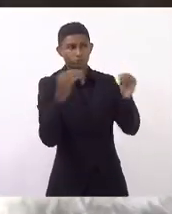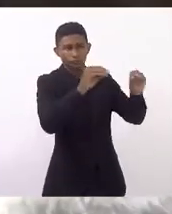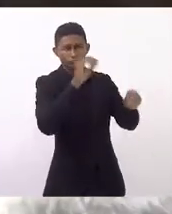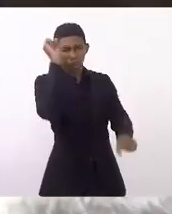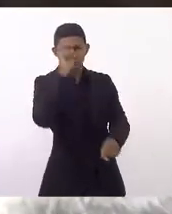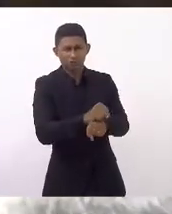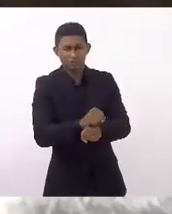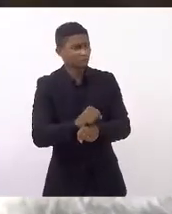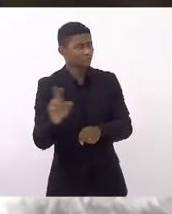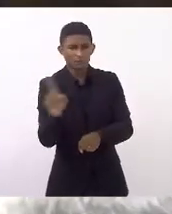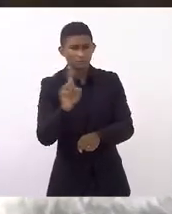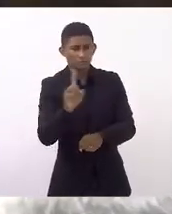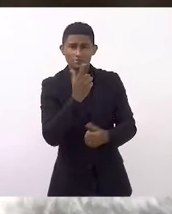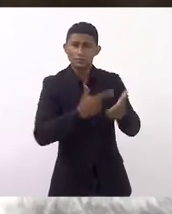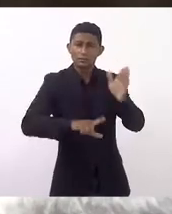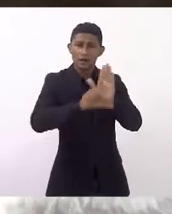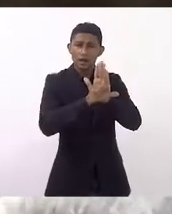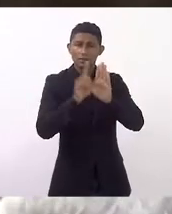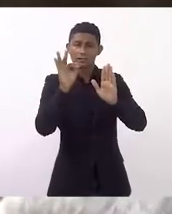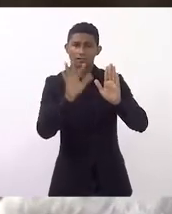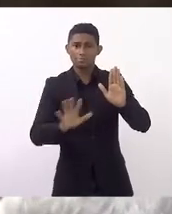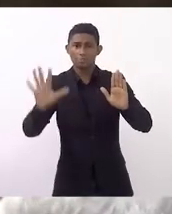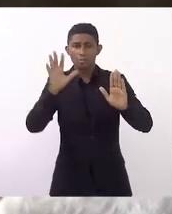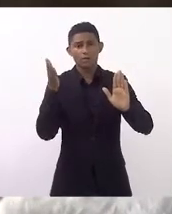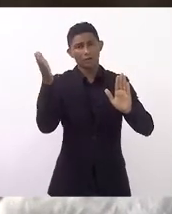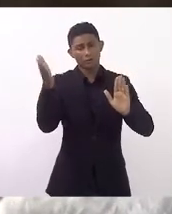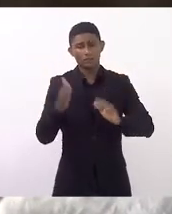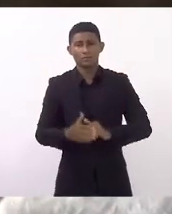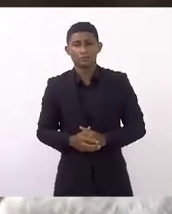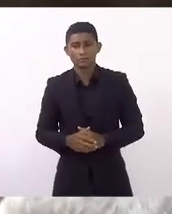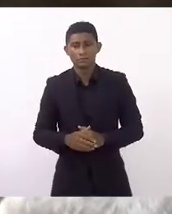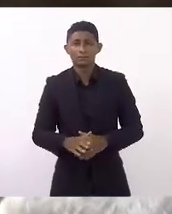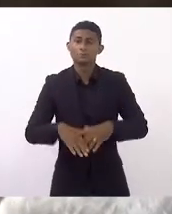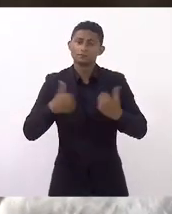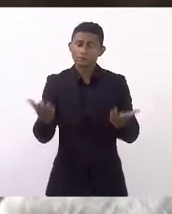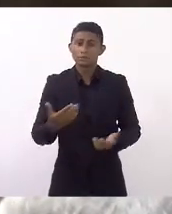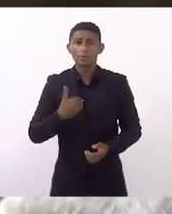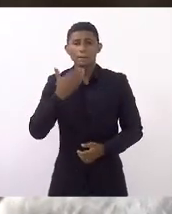lei não é nossa, a lei é uma determinação federal. Então, eu quero pedir pela